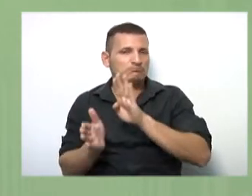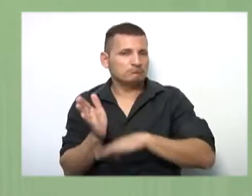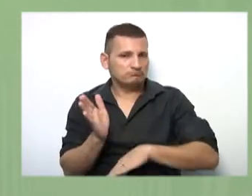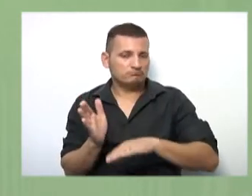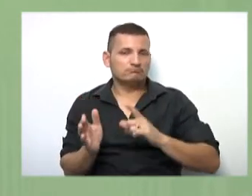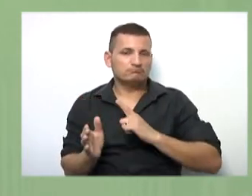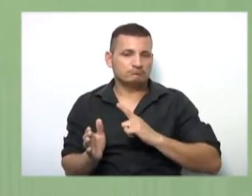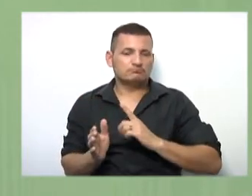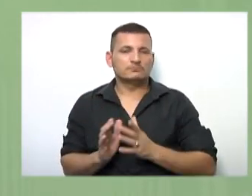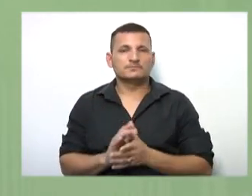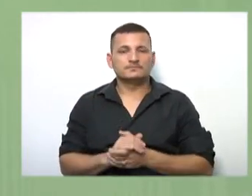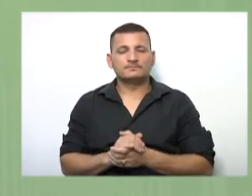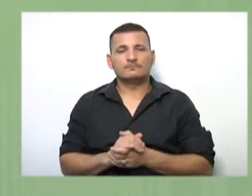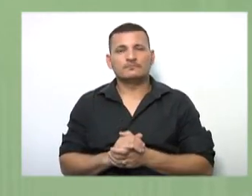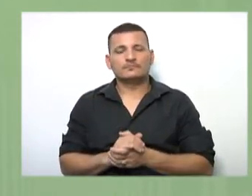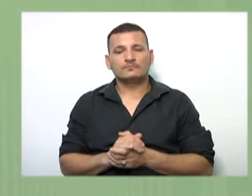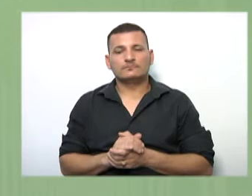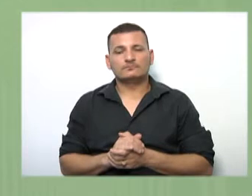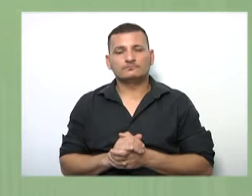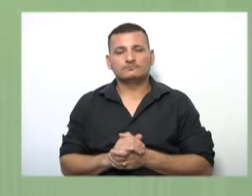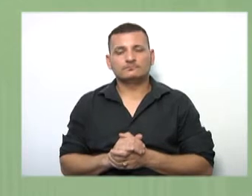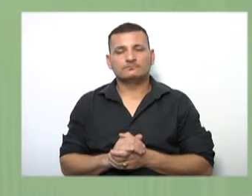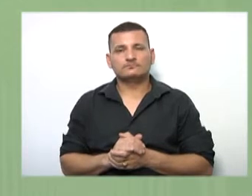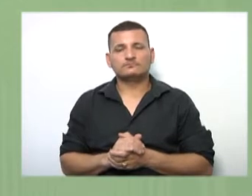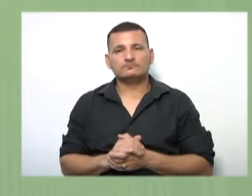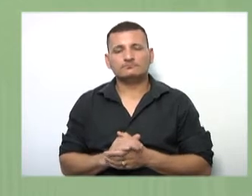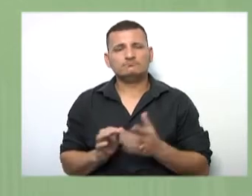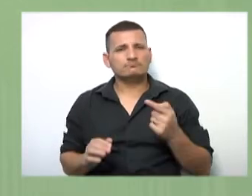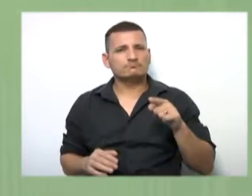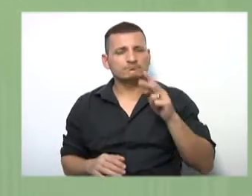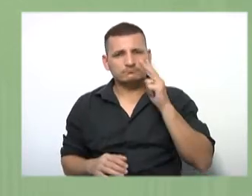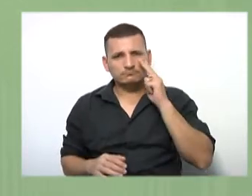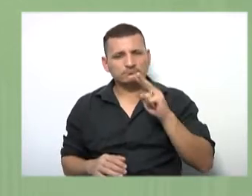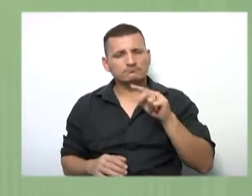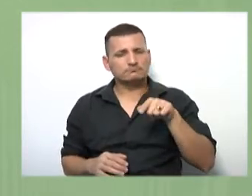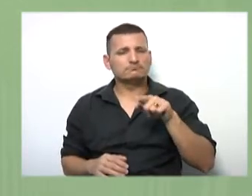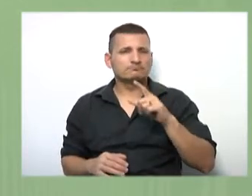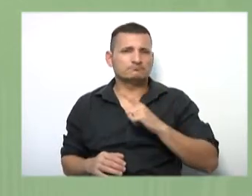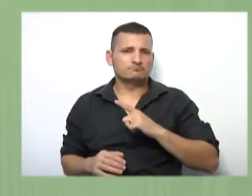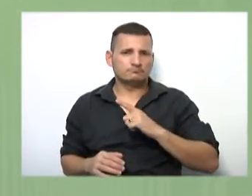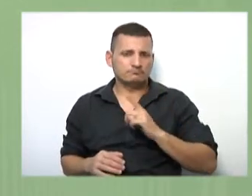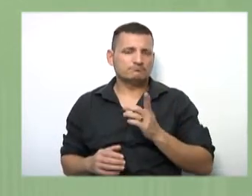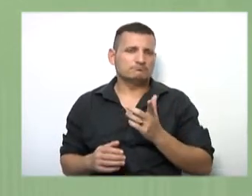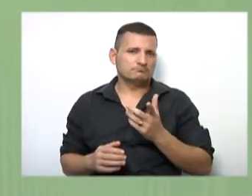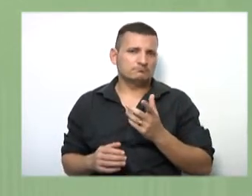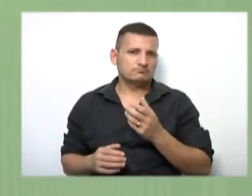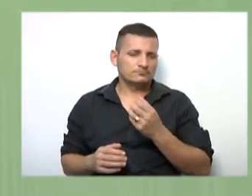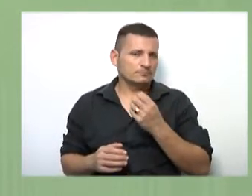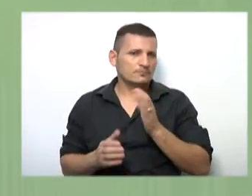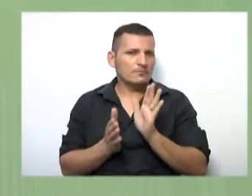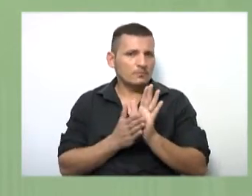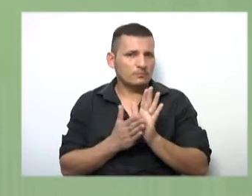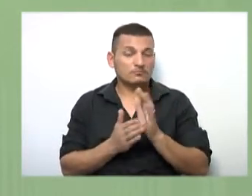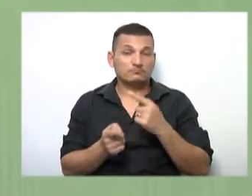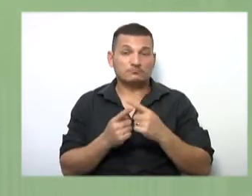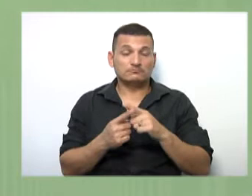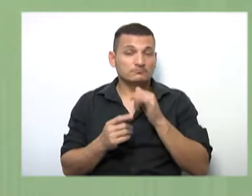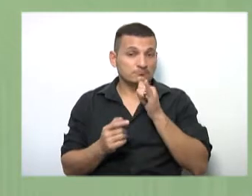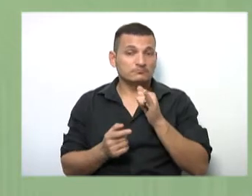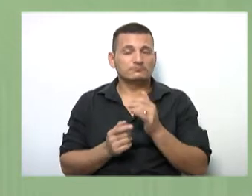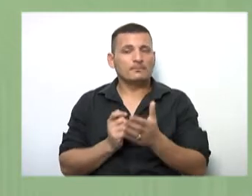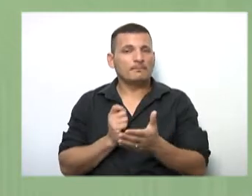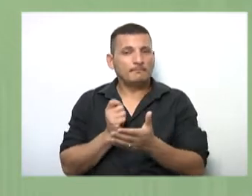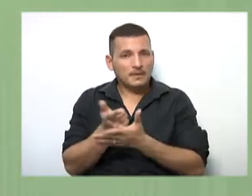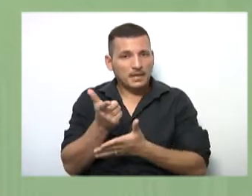gente pode ver que isso vai ser proporcionado porque, para custear as obras, os membros